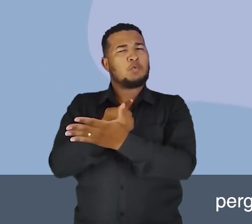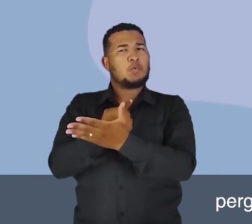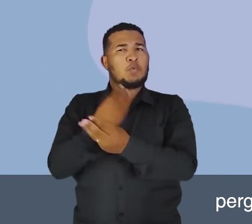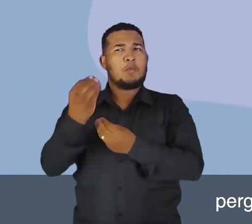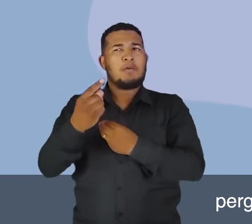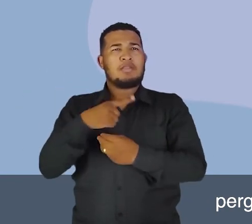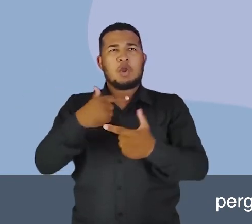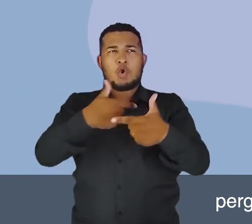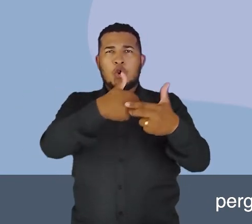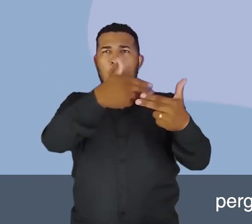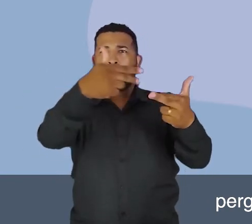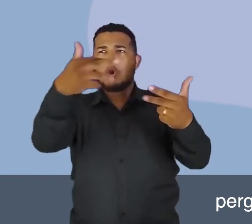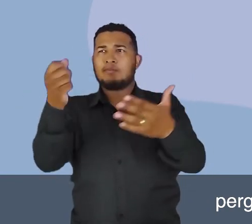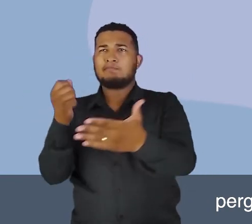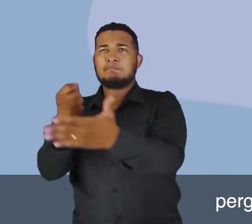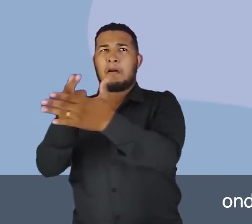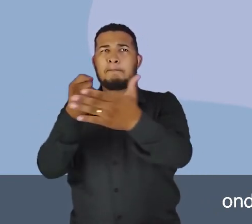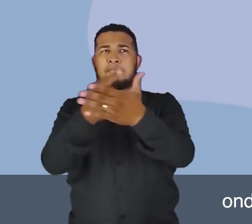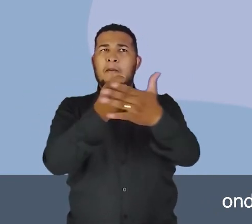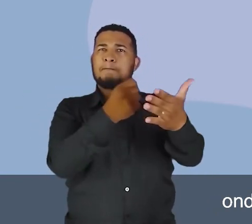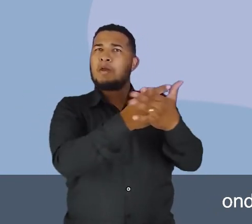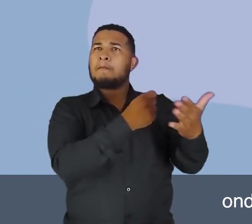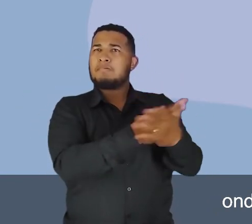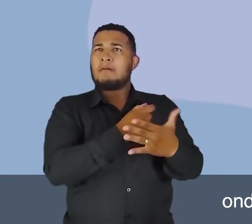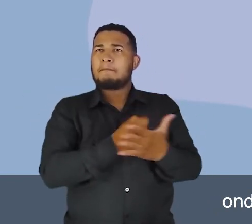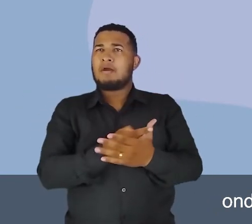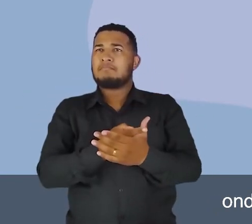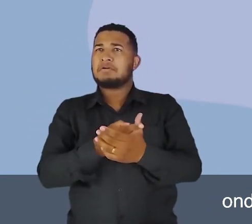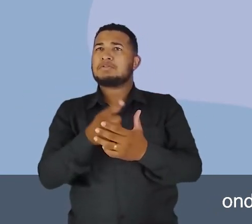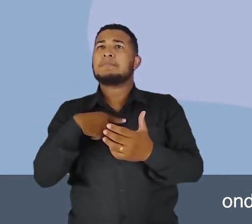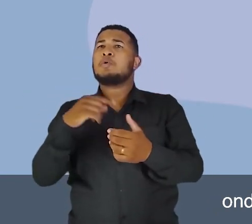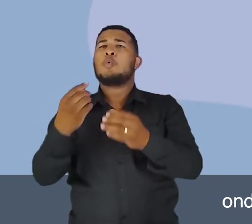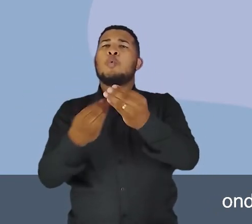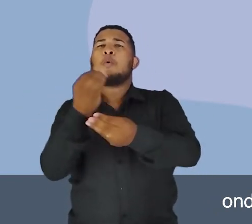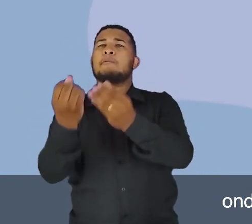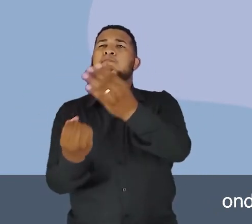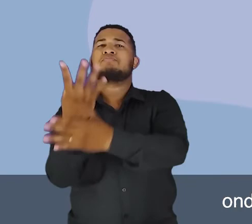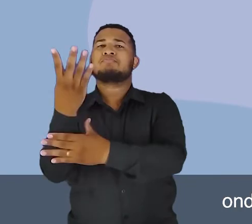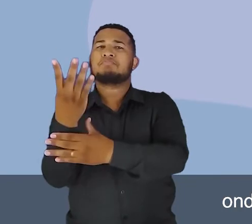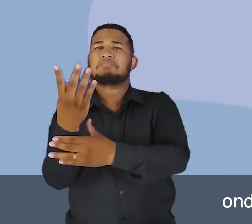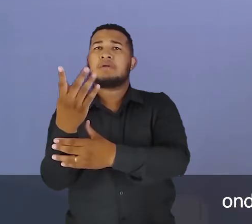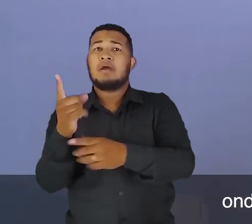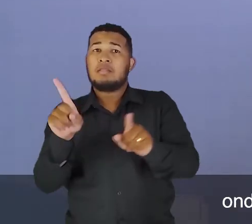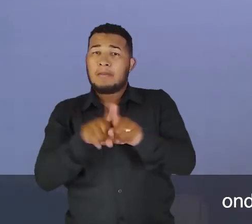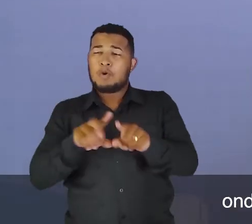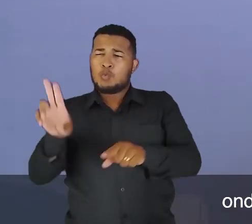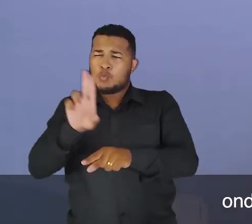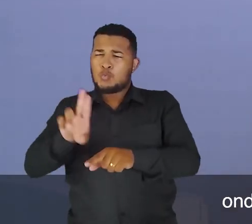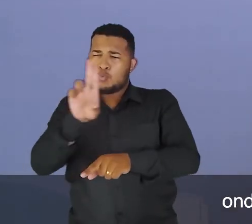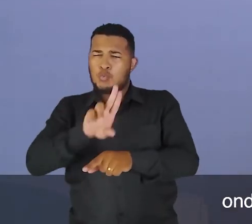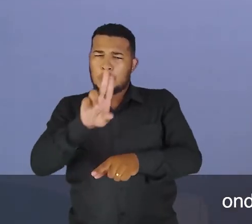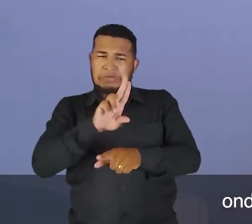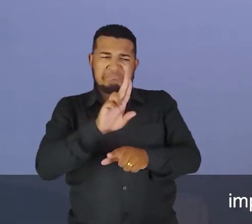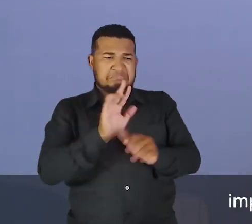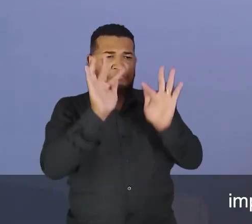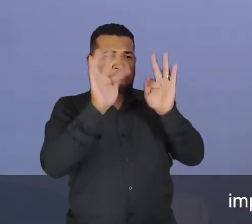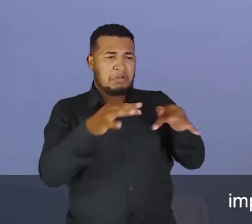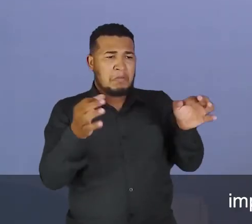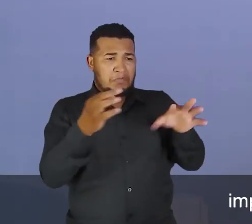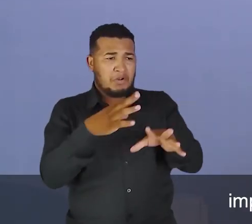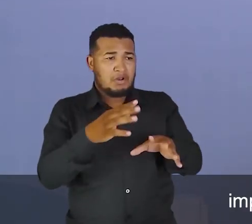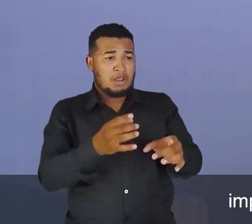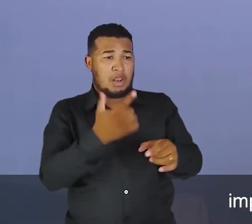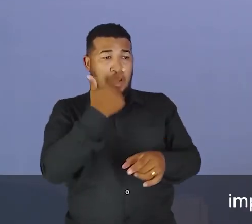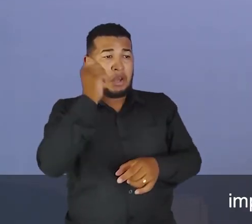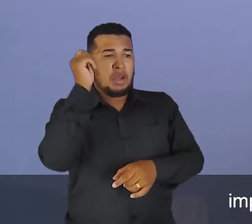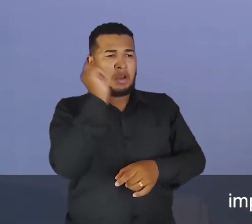as coisas que compramos e para onde vão quando nos desfazemos delas? Isso é importante